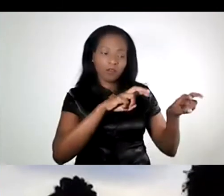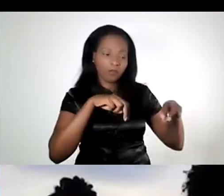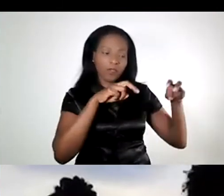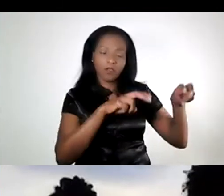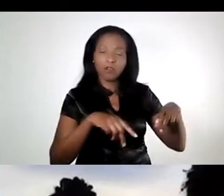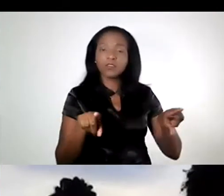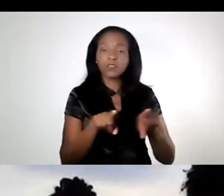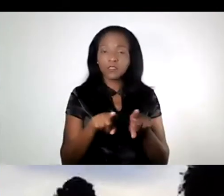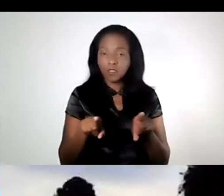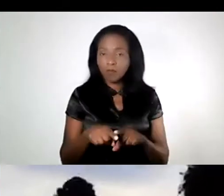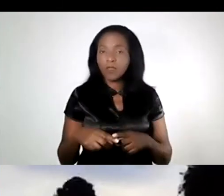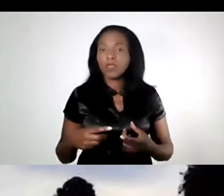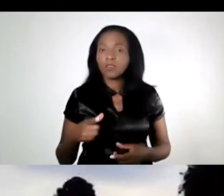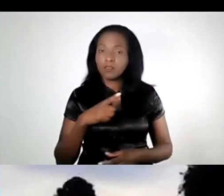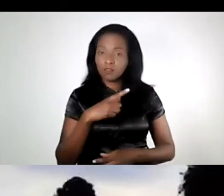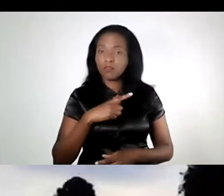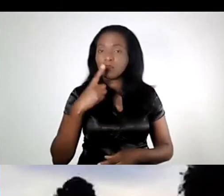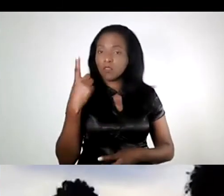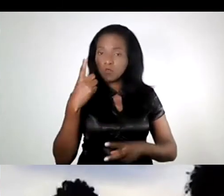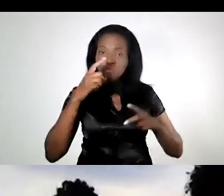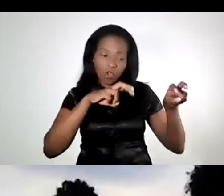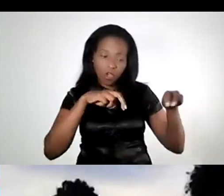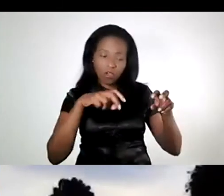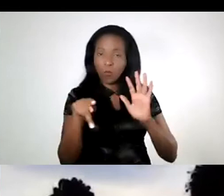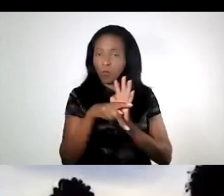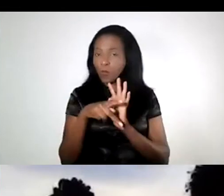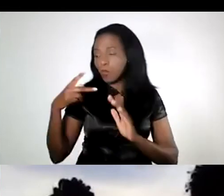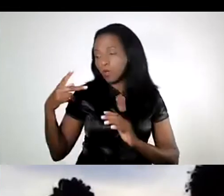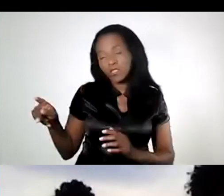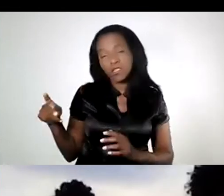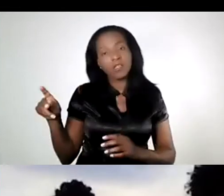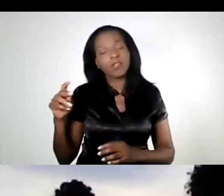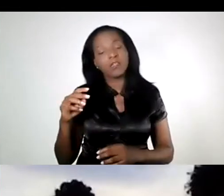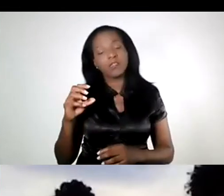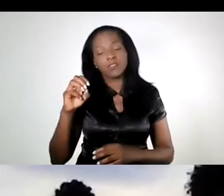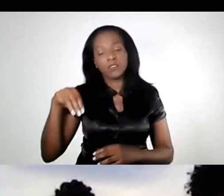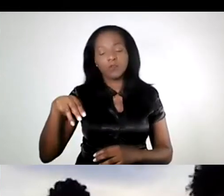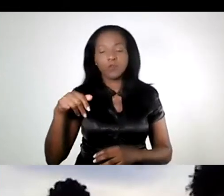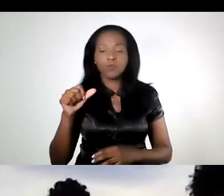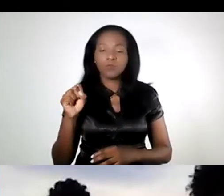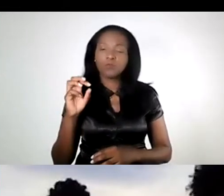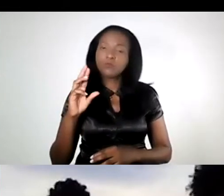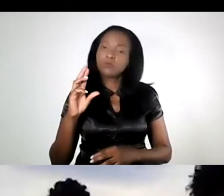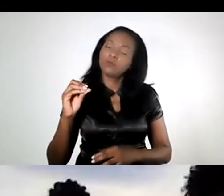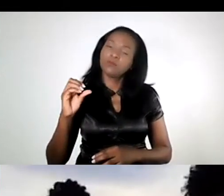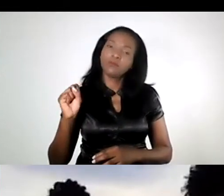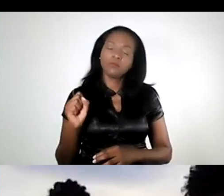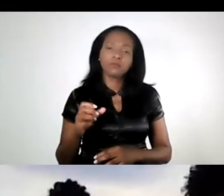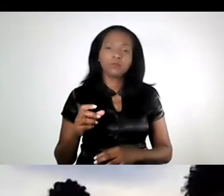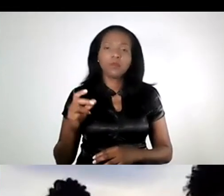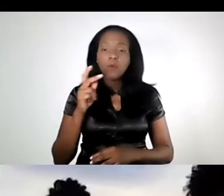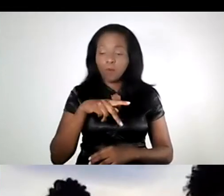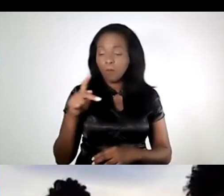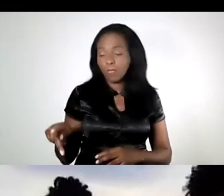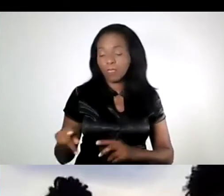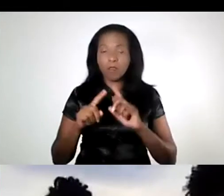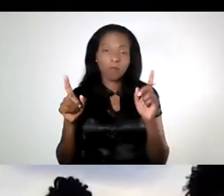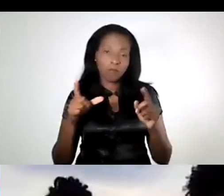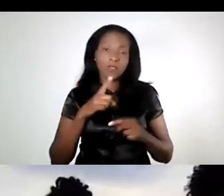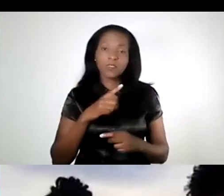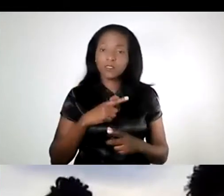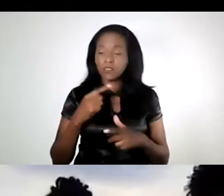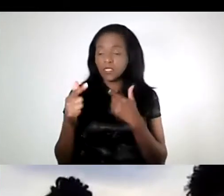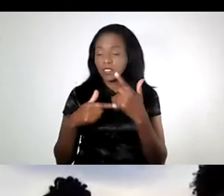dele, né? O Luiz Marcos, ele é professor, mas a gente tem as nossas atividades na